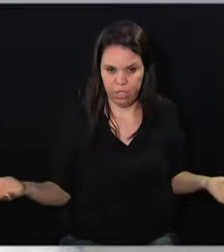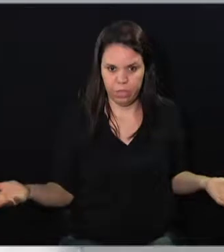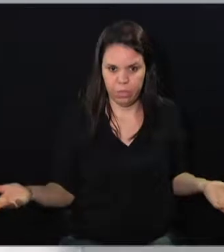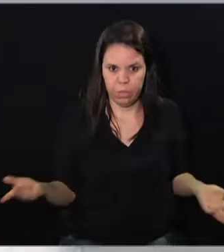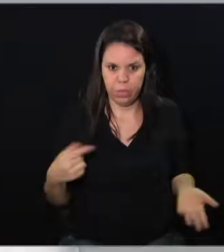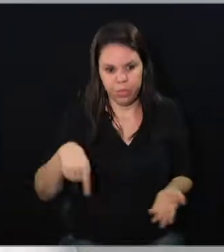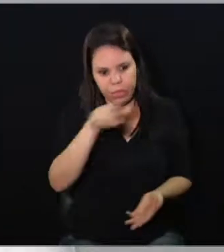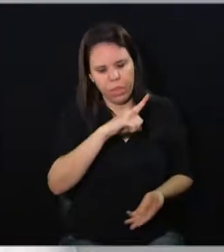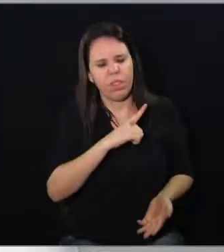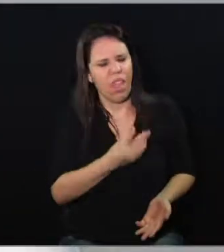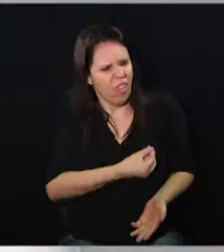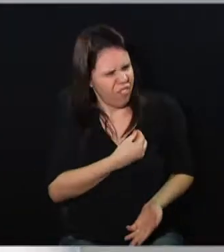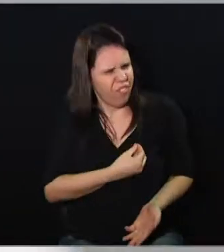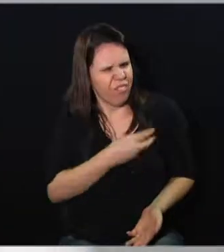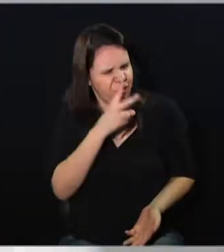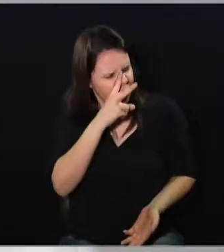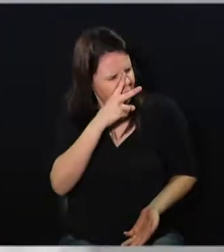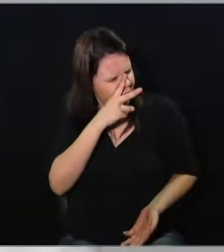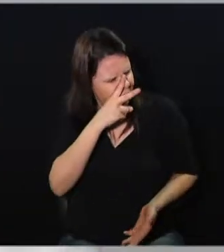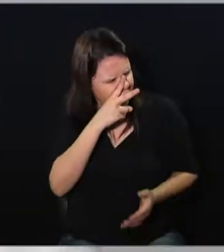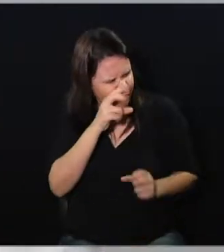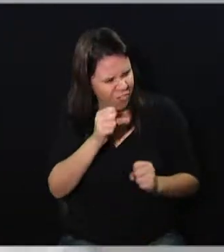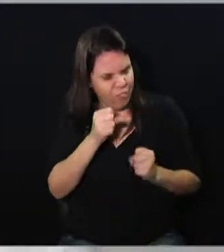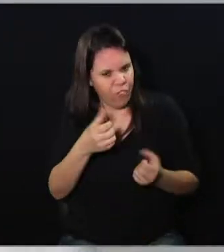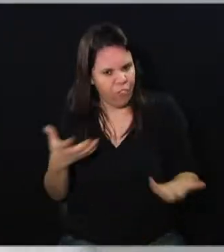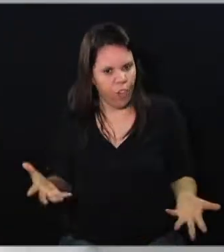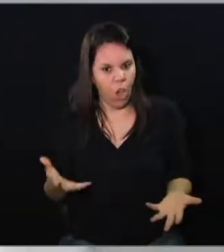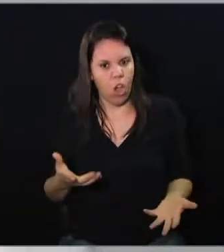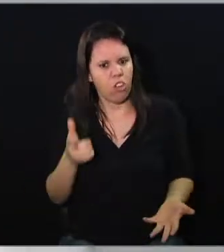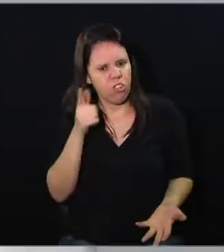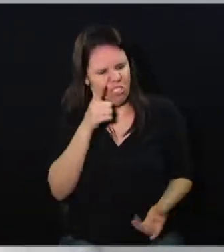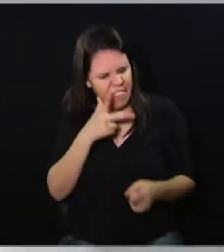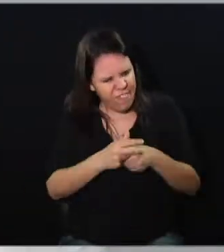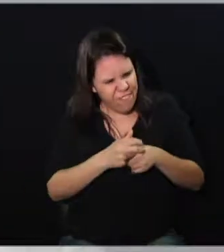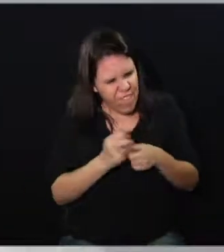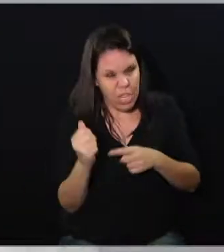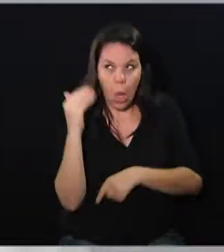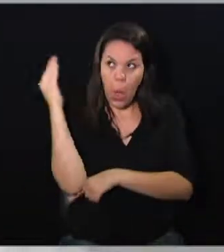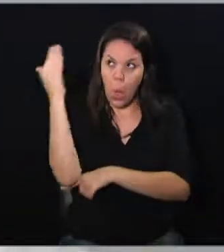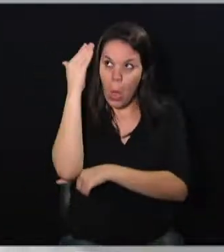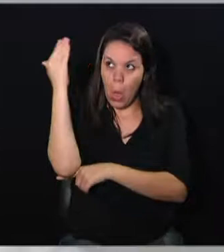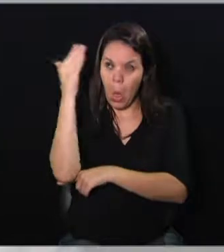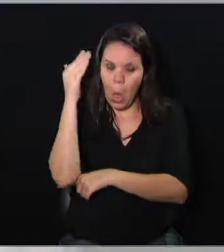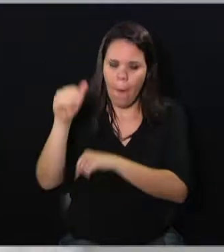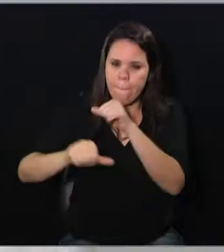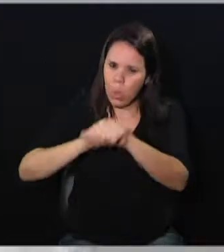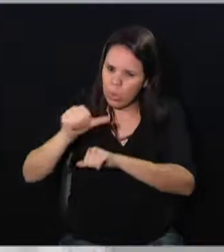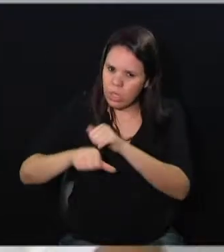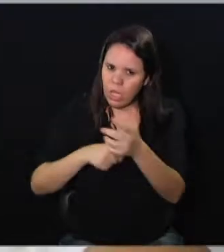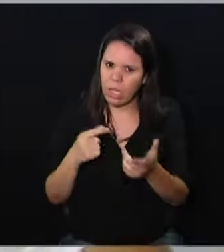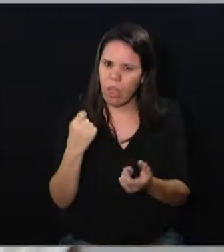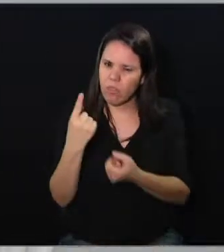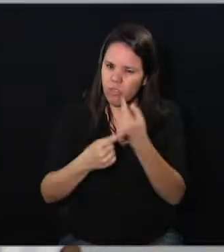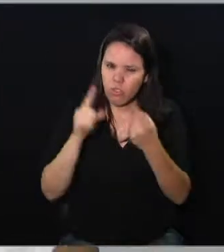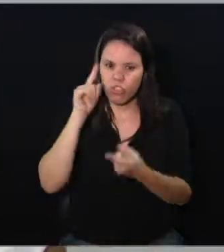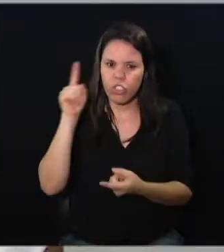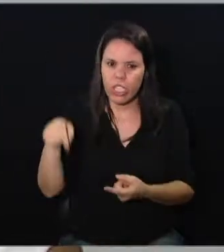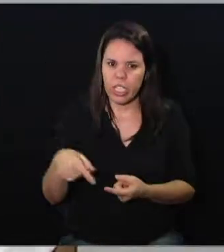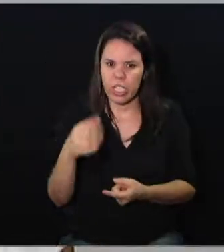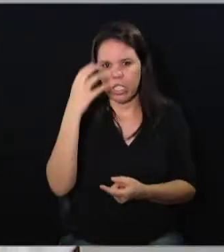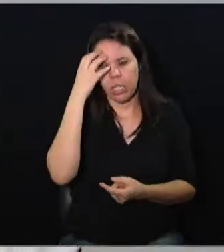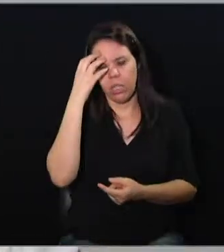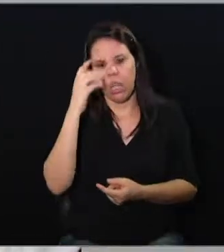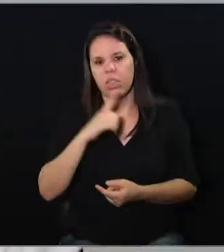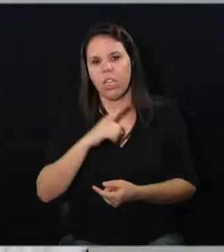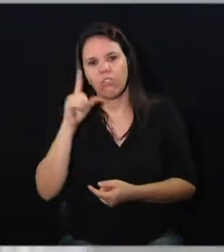forte. Eles conseguem sobreviver à mudança de temperatura. Que existem dias aqui na lagoa que nós temos o